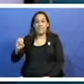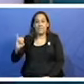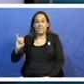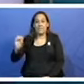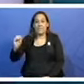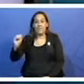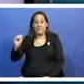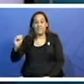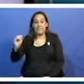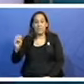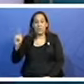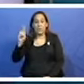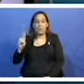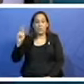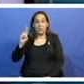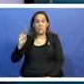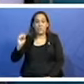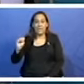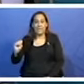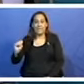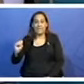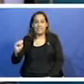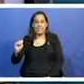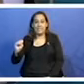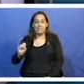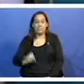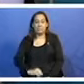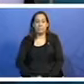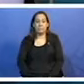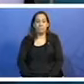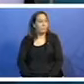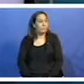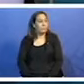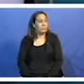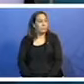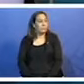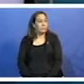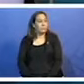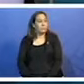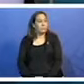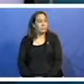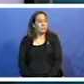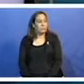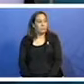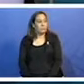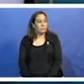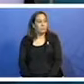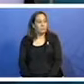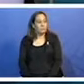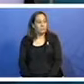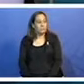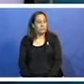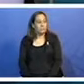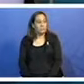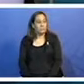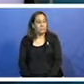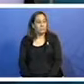Seis é com S. Tem esse sonzinho assim, ó, de C, mas é com S.